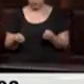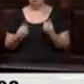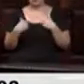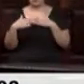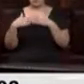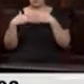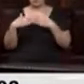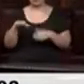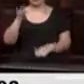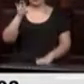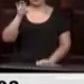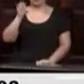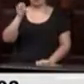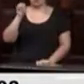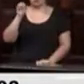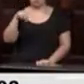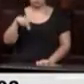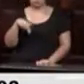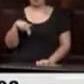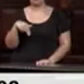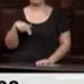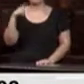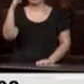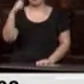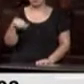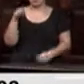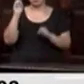deputado Edson Albertazzi que olhe o